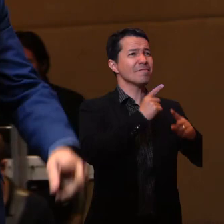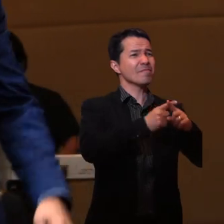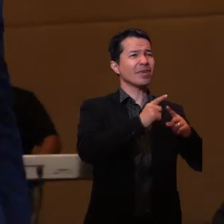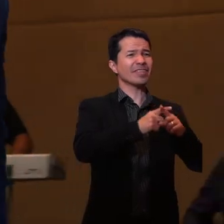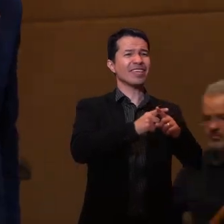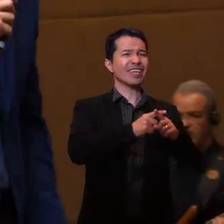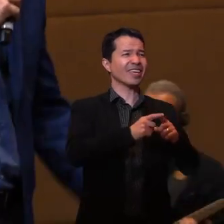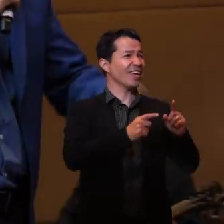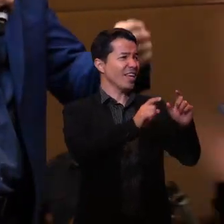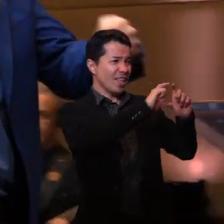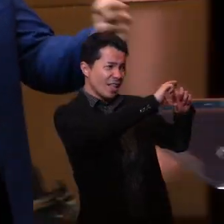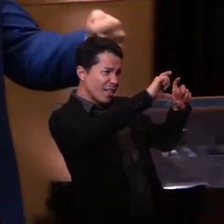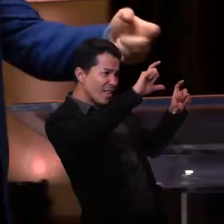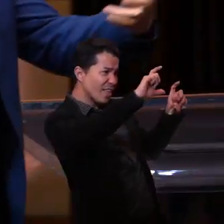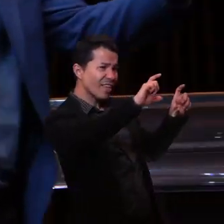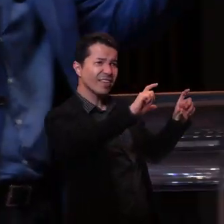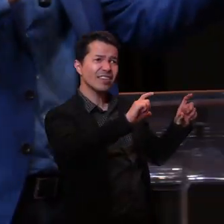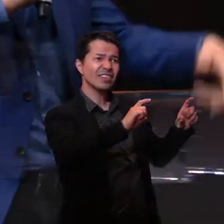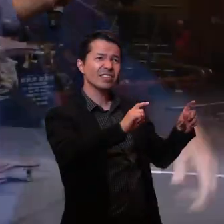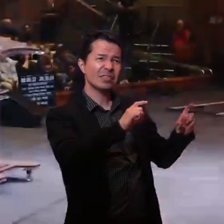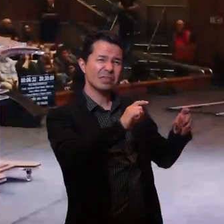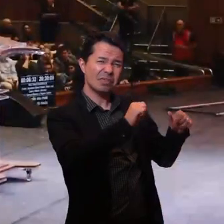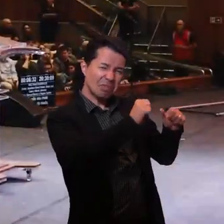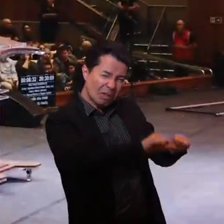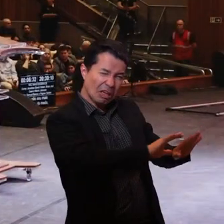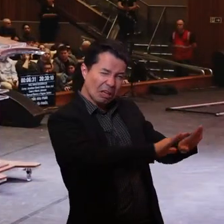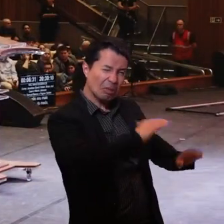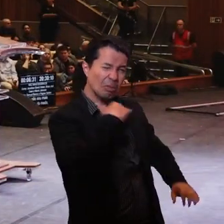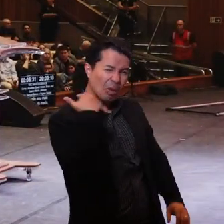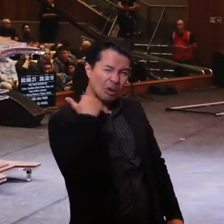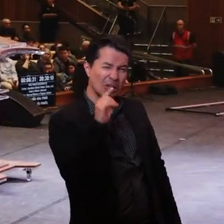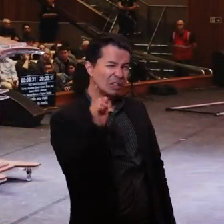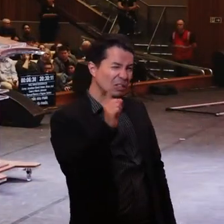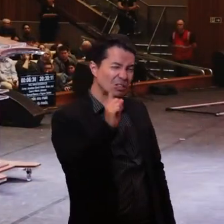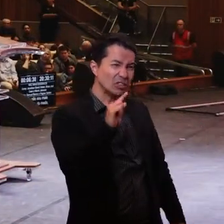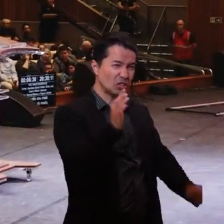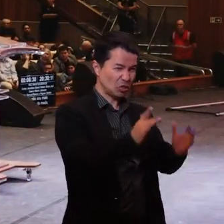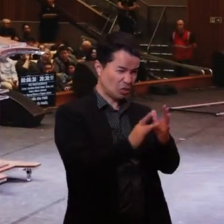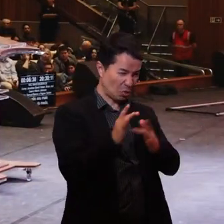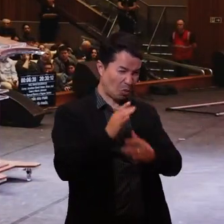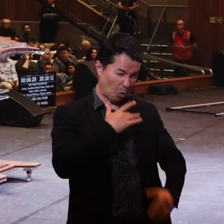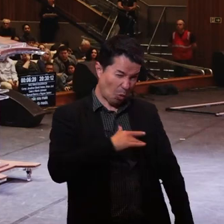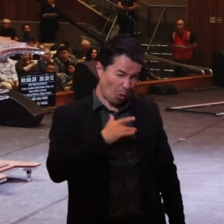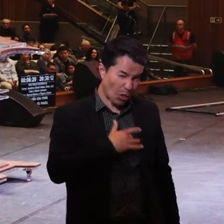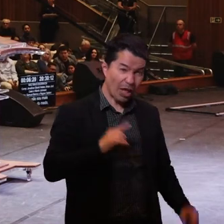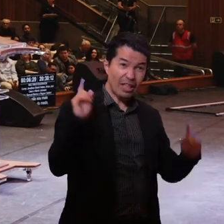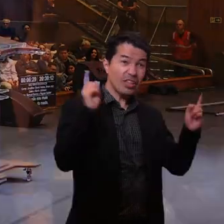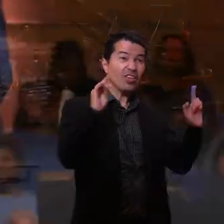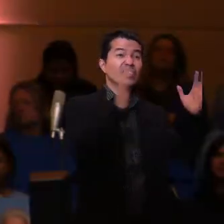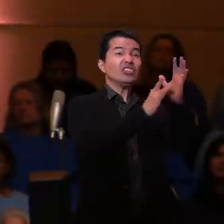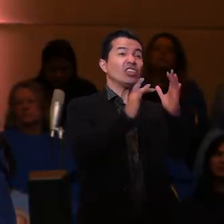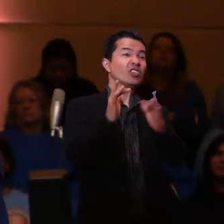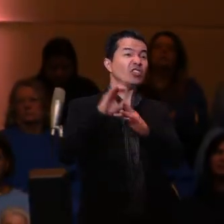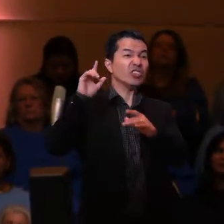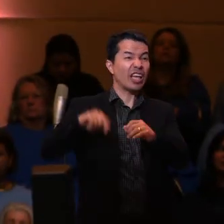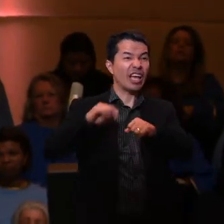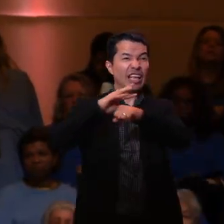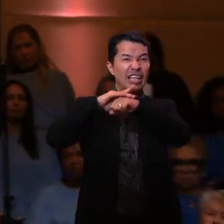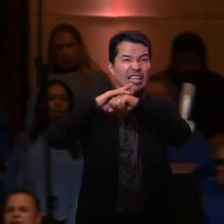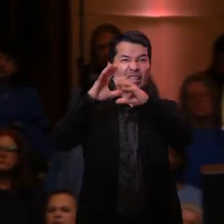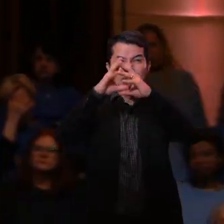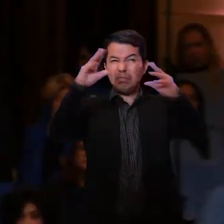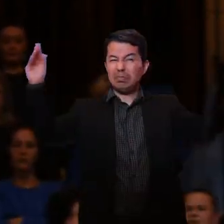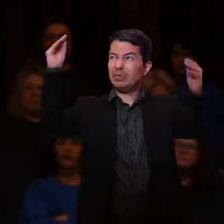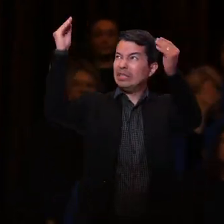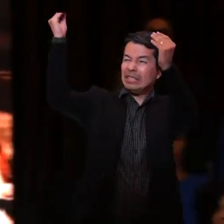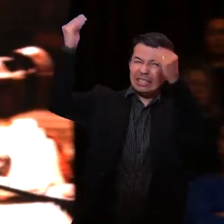dentre os mortos. O meu Jesus não está morto, Ele não é um coitado, Ele é o remédio de Deus para minha alma. Ah, o